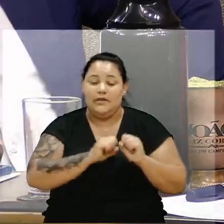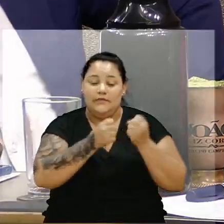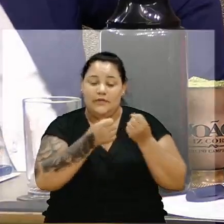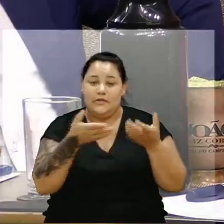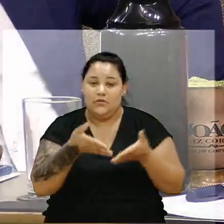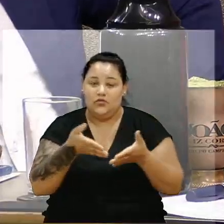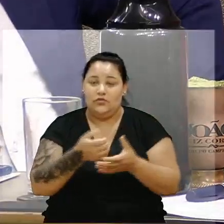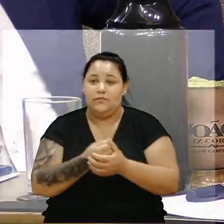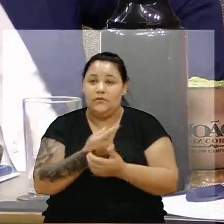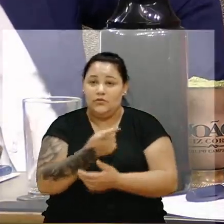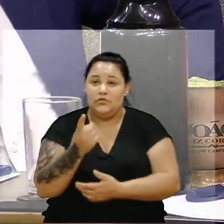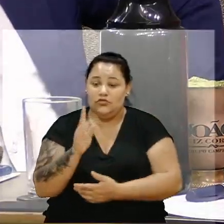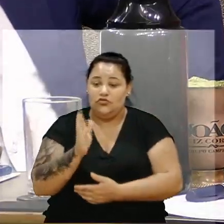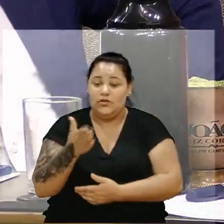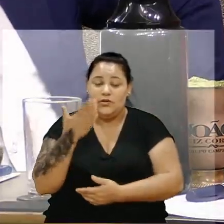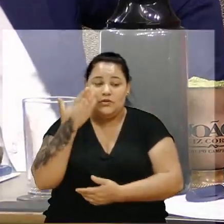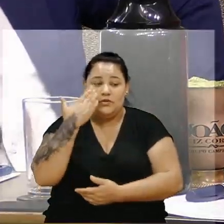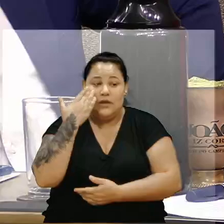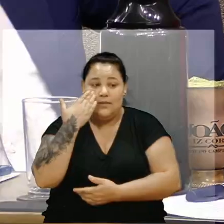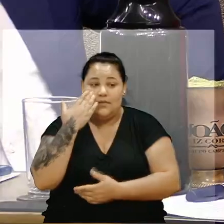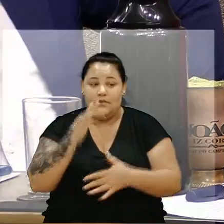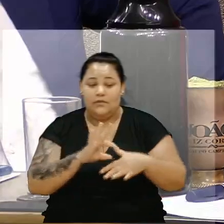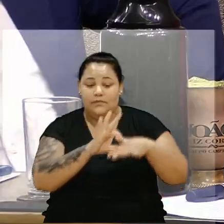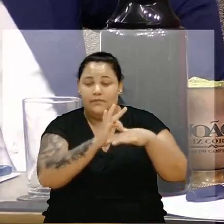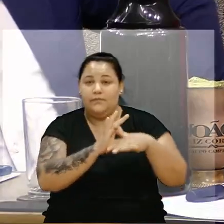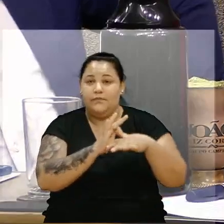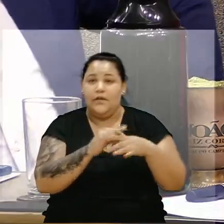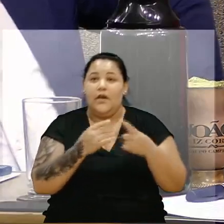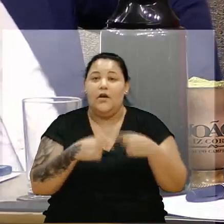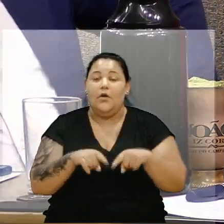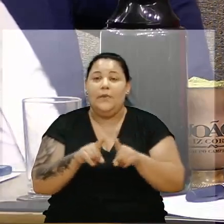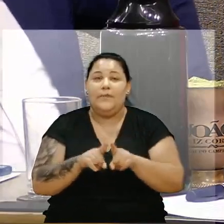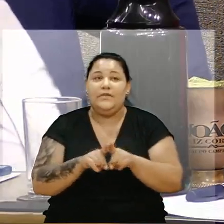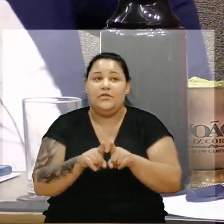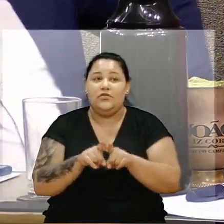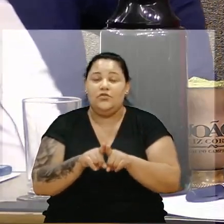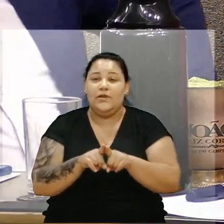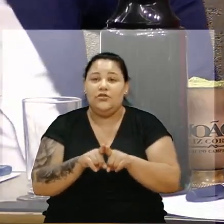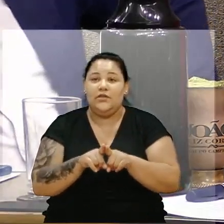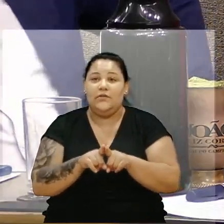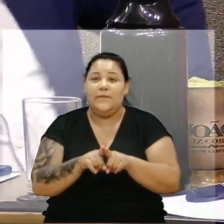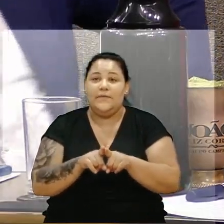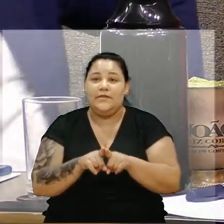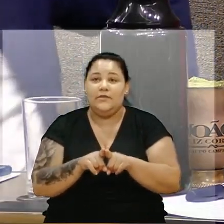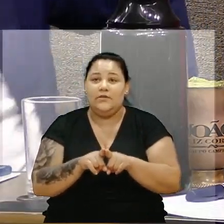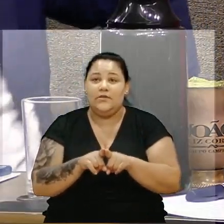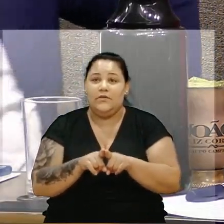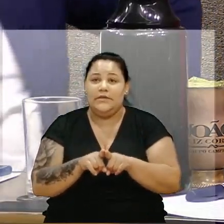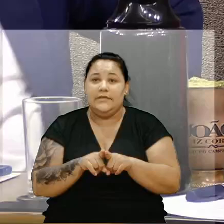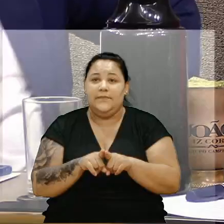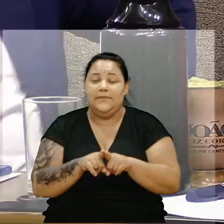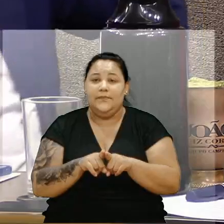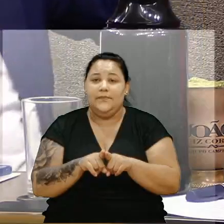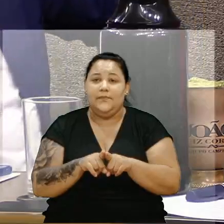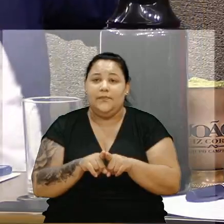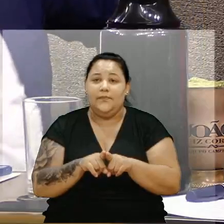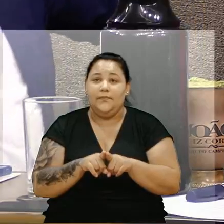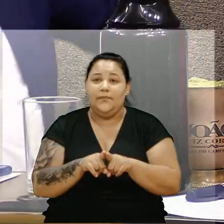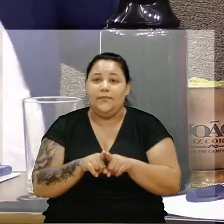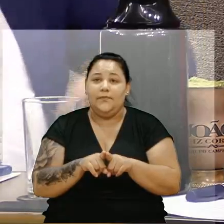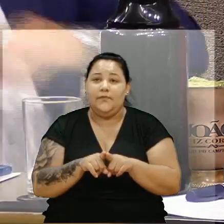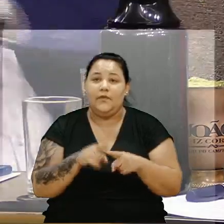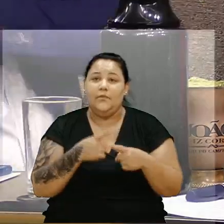A gente sabe que a liderança de governo ela é muito complicada, porque, de uma forma